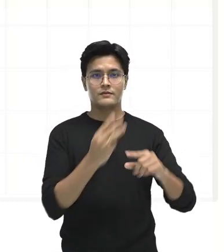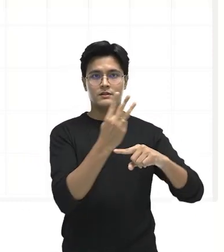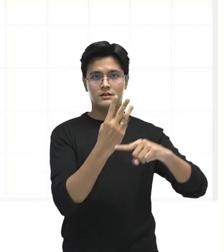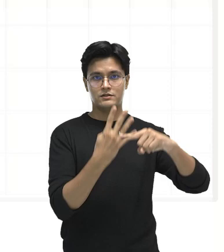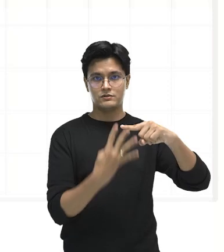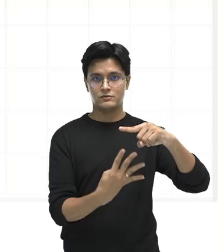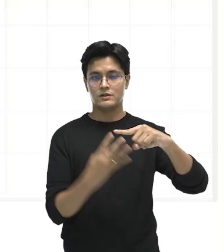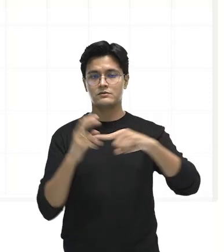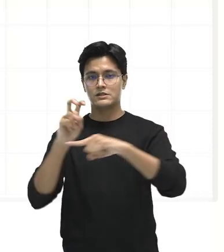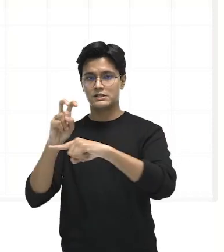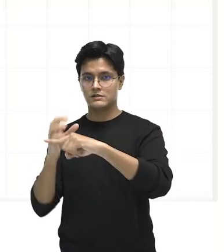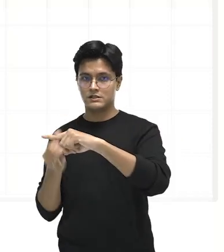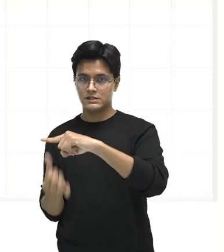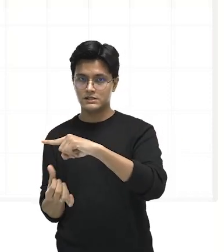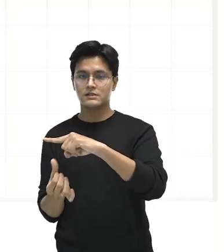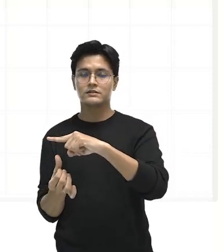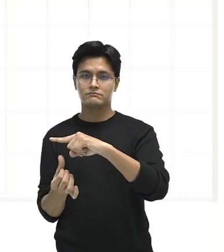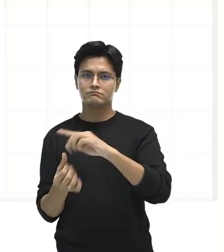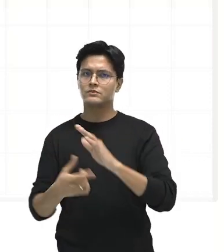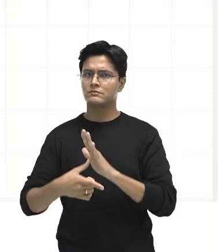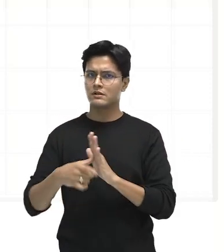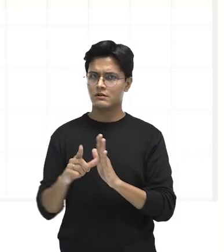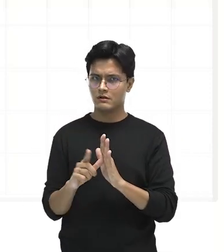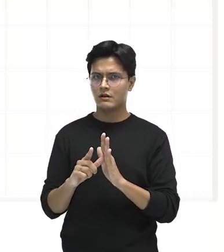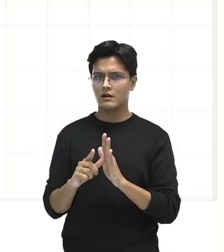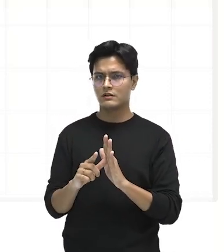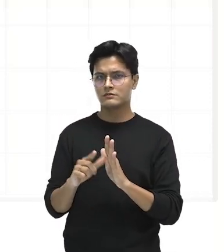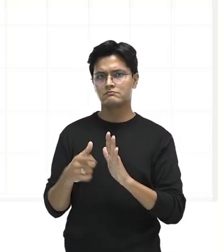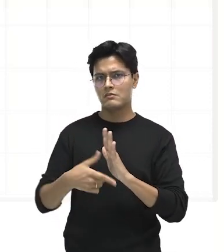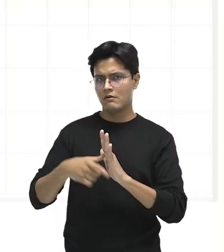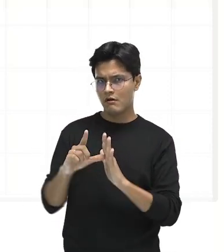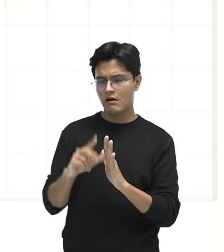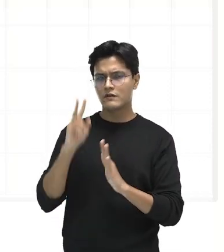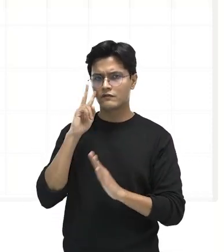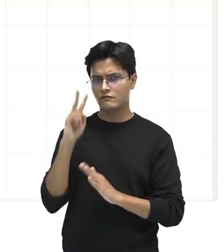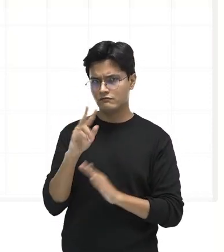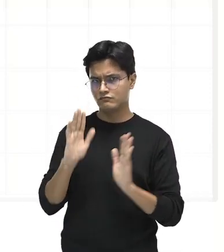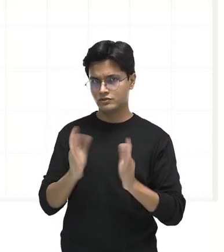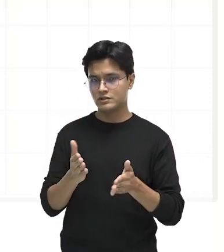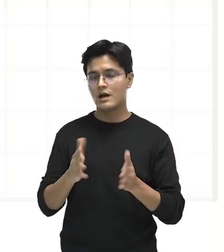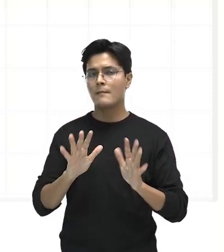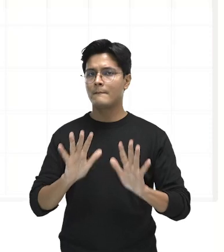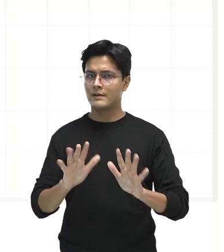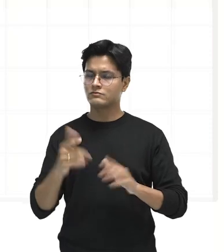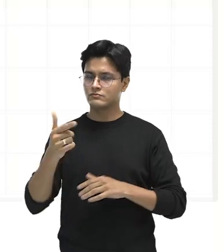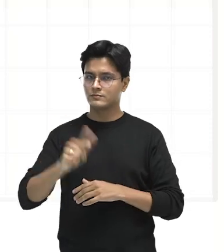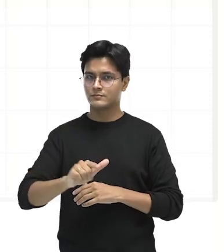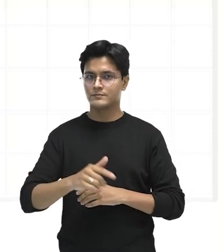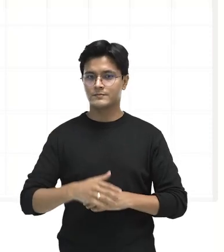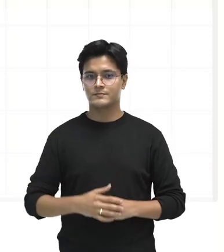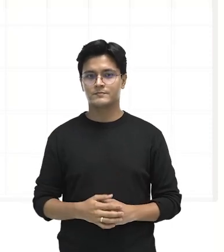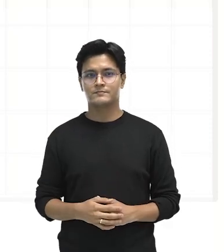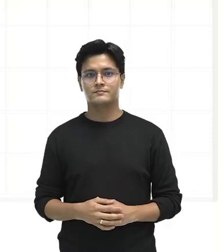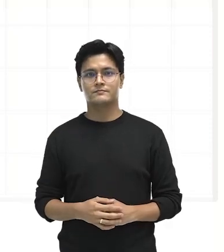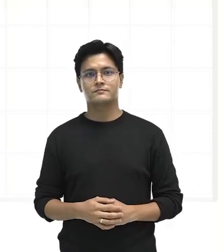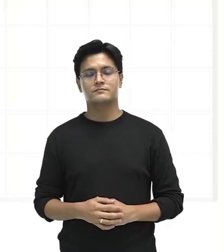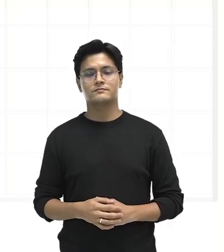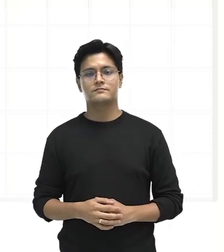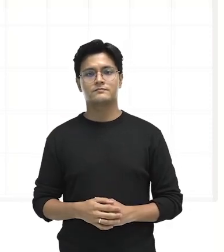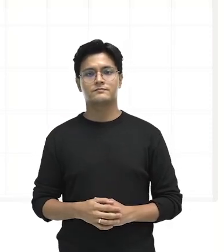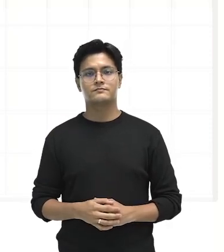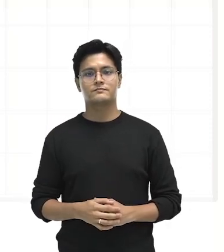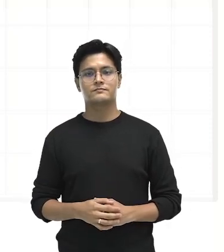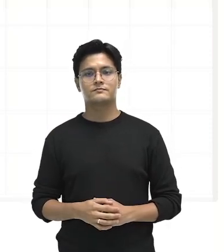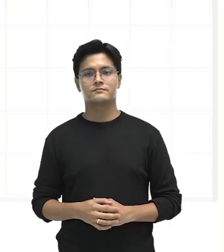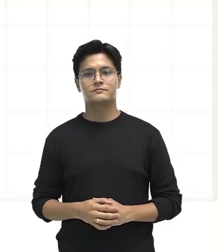3/4 e 5 sobre 6. A gente até viu essa fração ainda agora, né? Mas enfim. Então veja que se eu não tenho